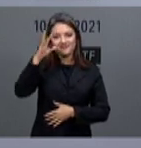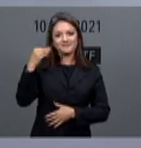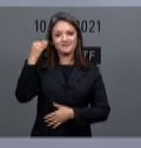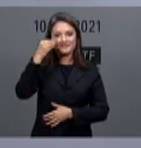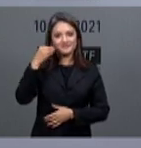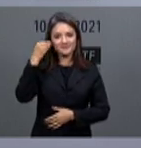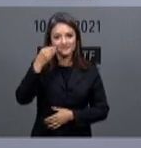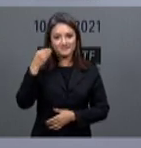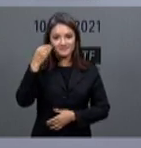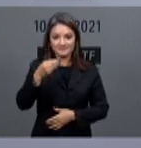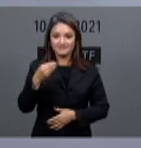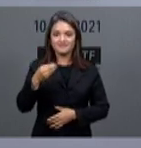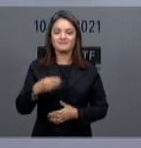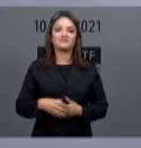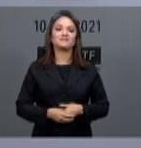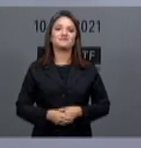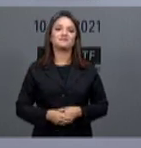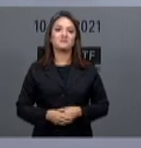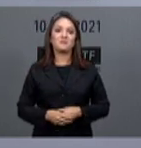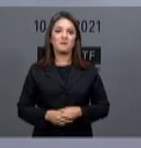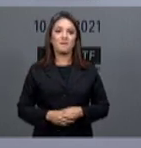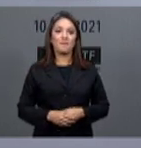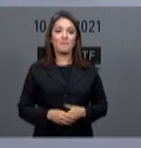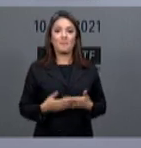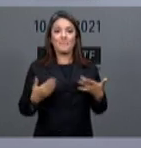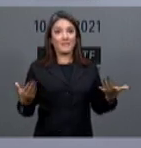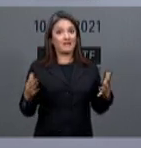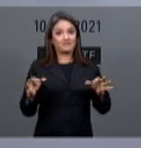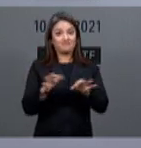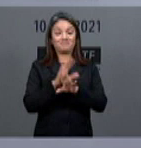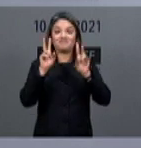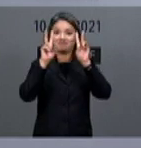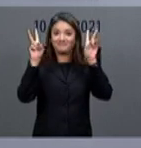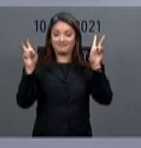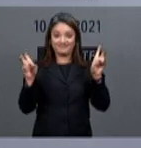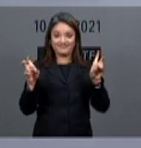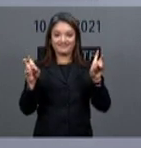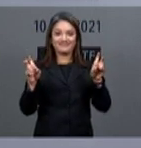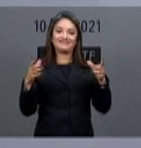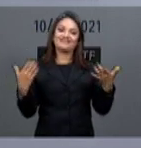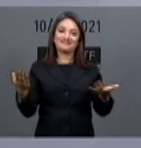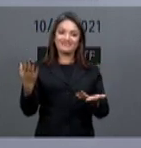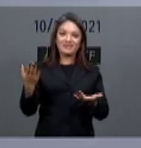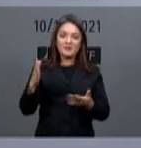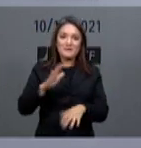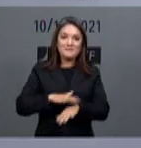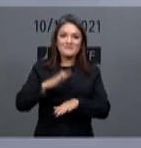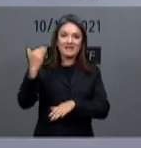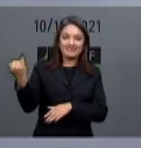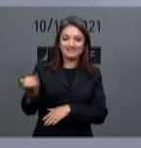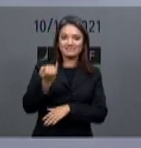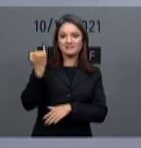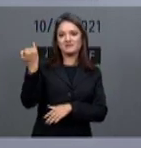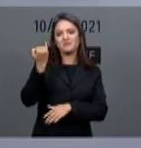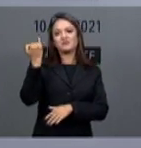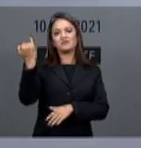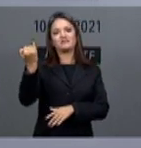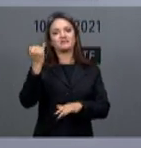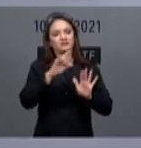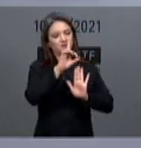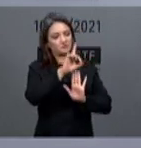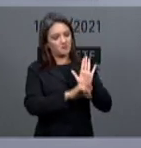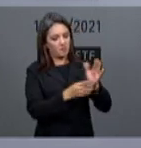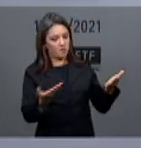candentes acho que no final deste painel o que fica é que o princípio mais importante do